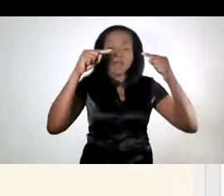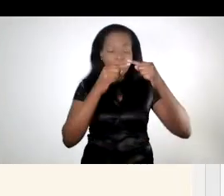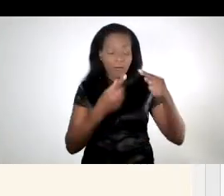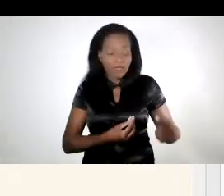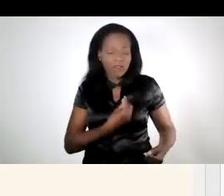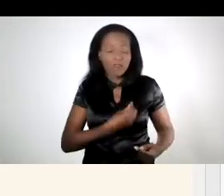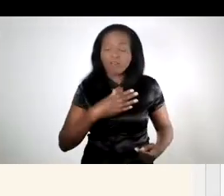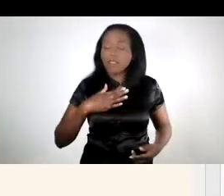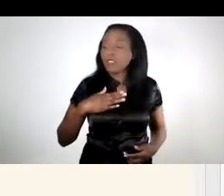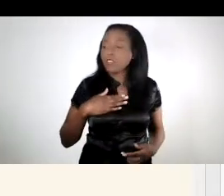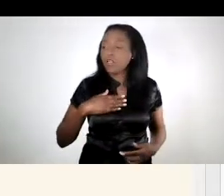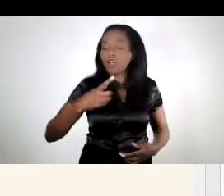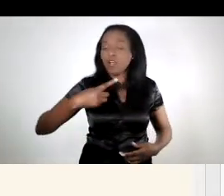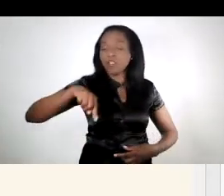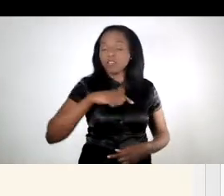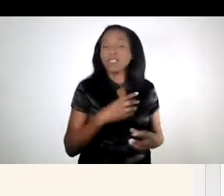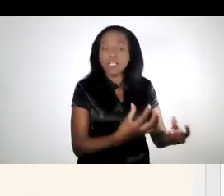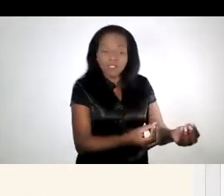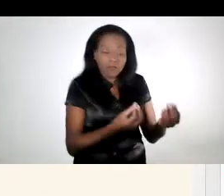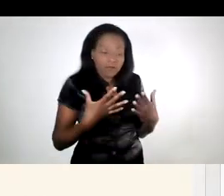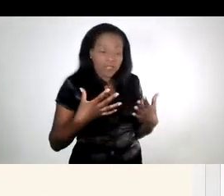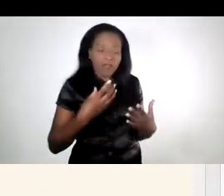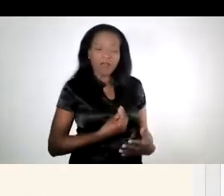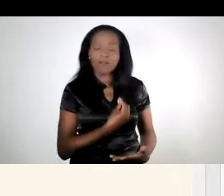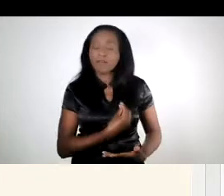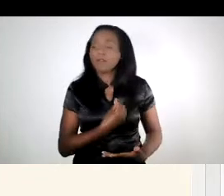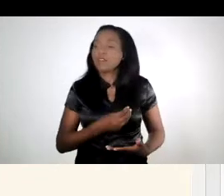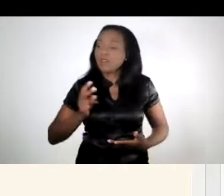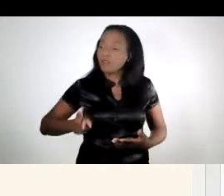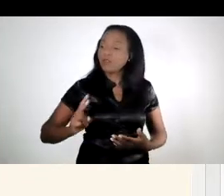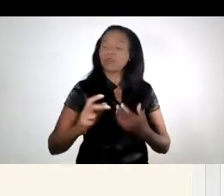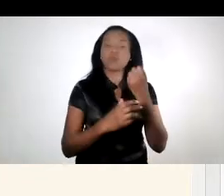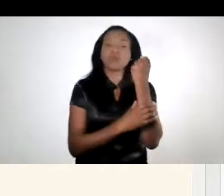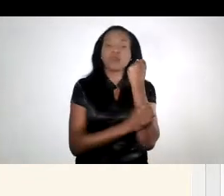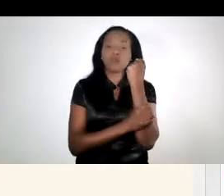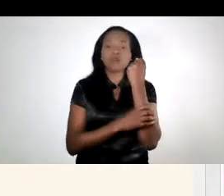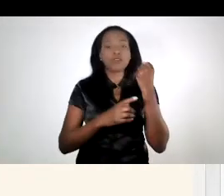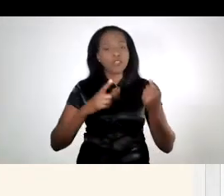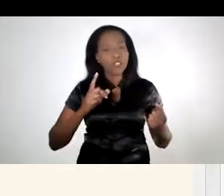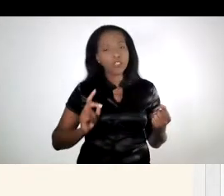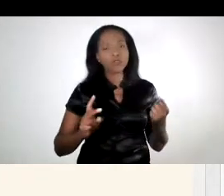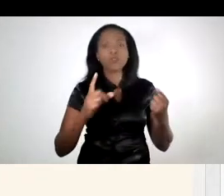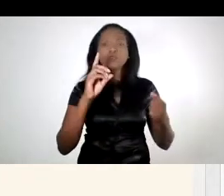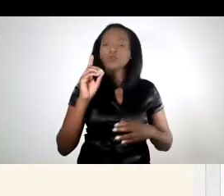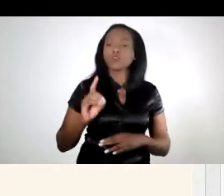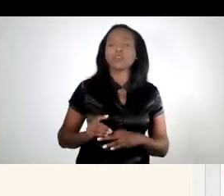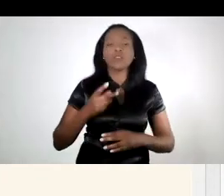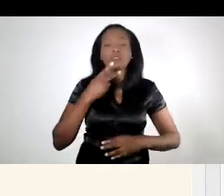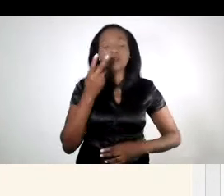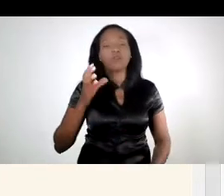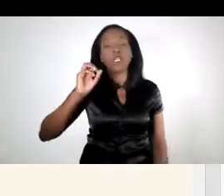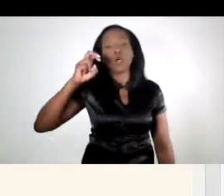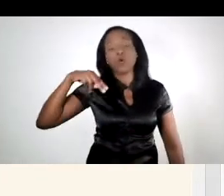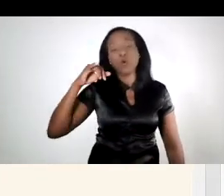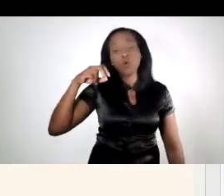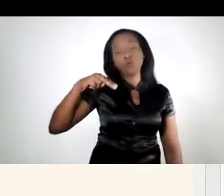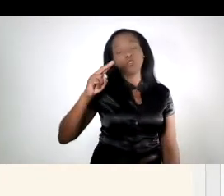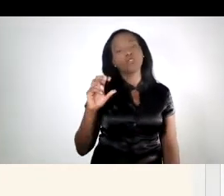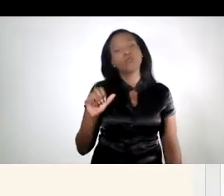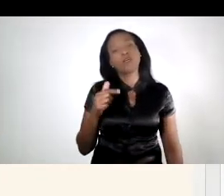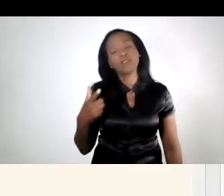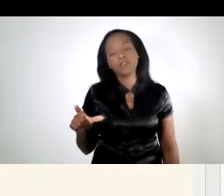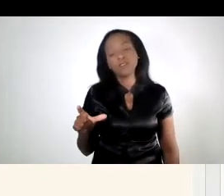vida. Temos que continuar garantindo que ela tenha direito, disse Continuação com a voz de coragem.